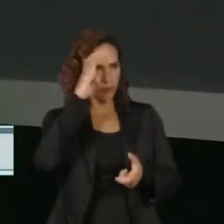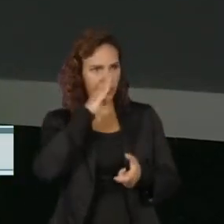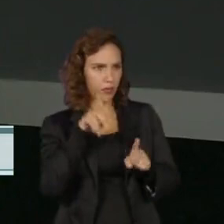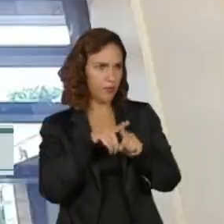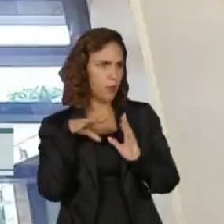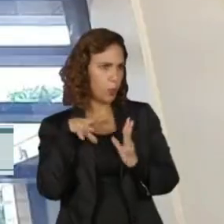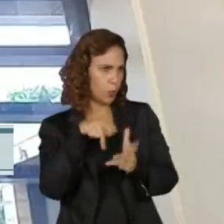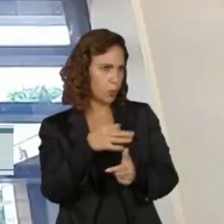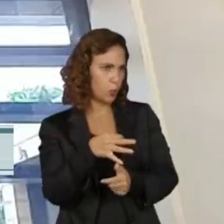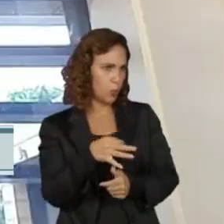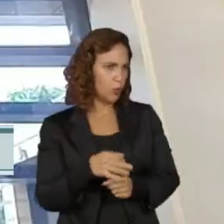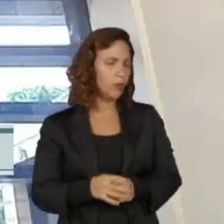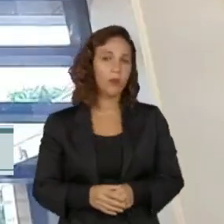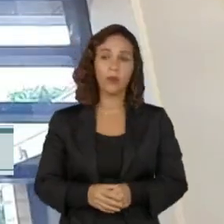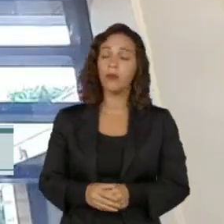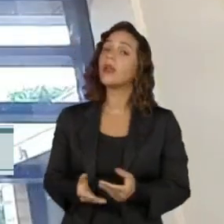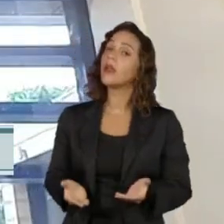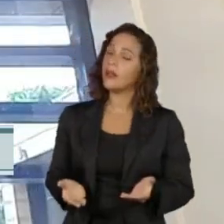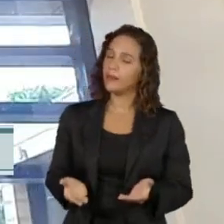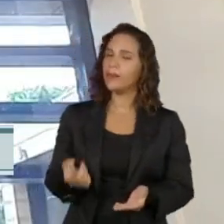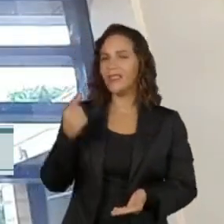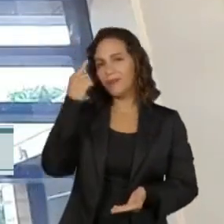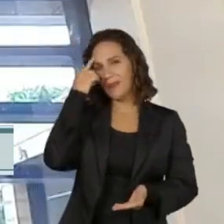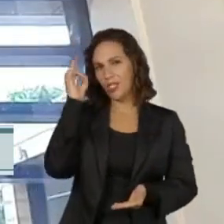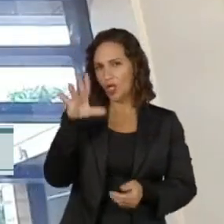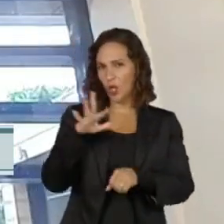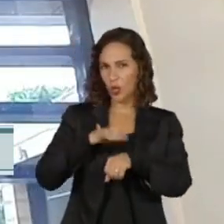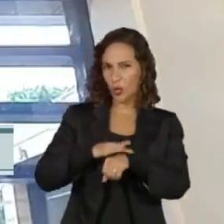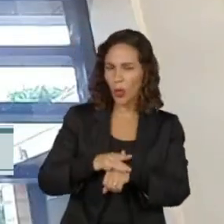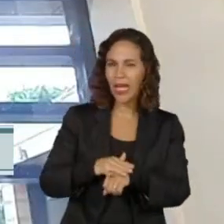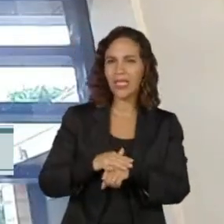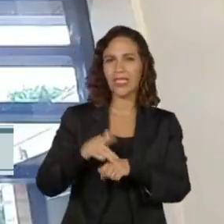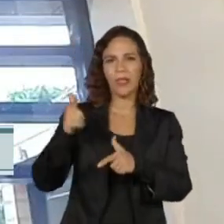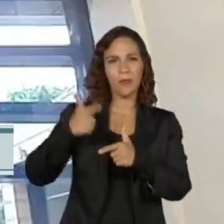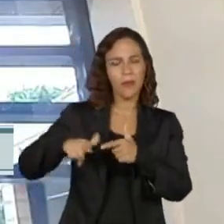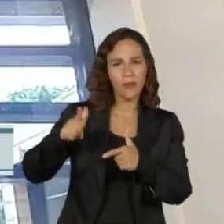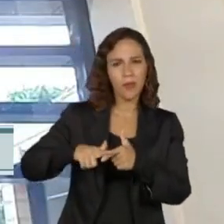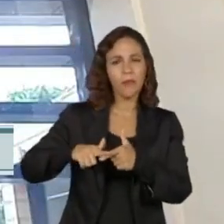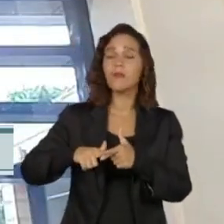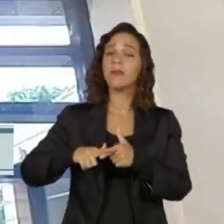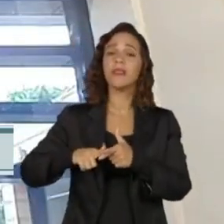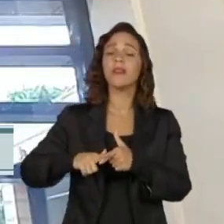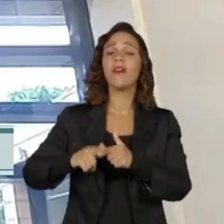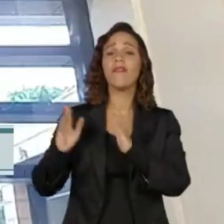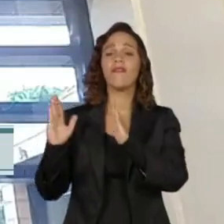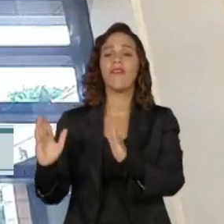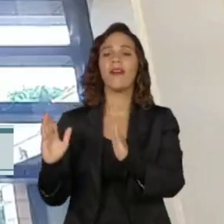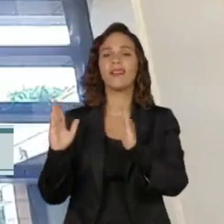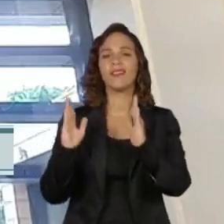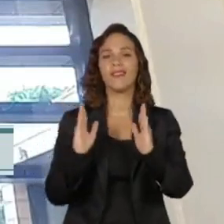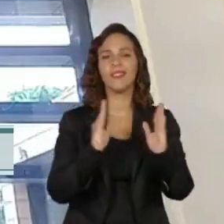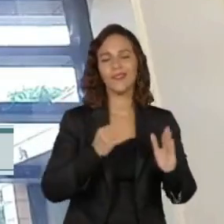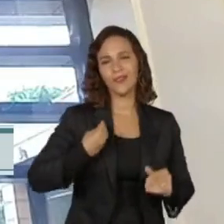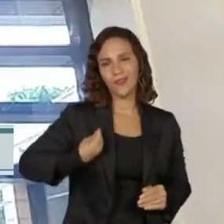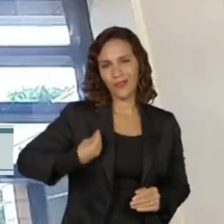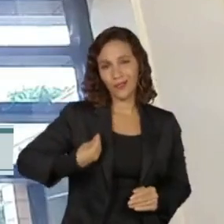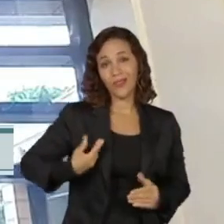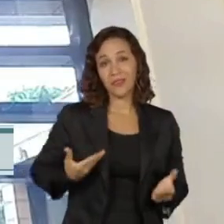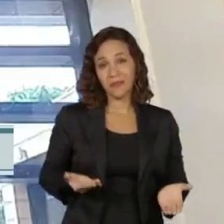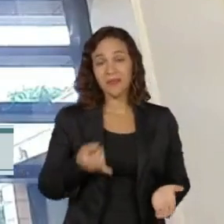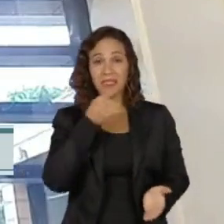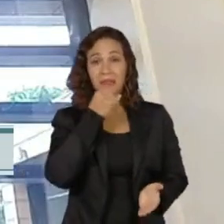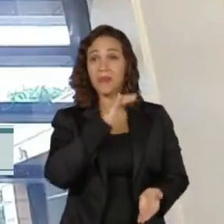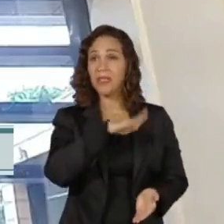mundo todo. A gente não pensa só em doença ou lesão, Nós pensamos nas fases da vida. Então, podemos falar inclusive